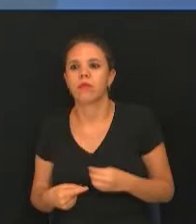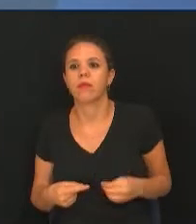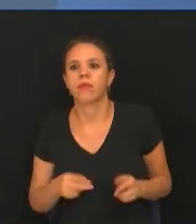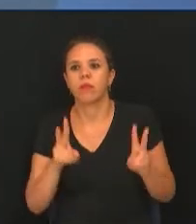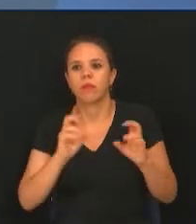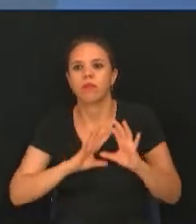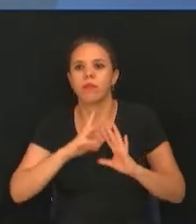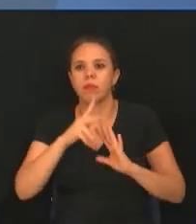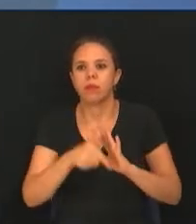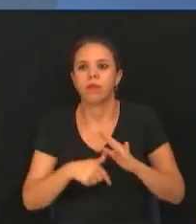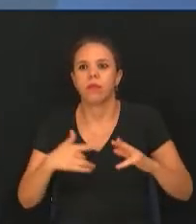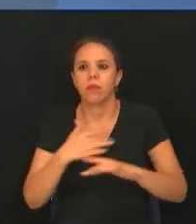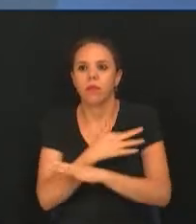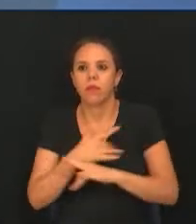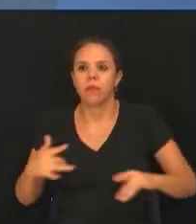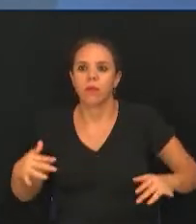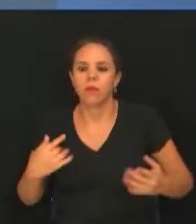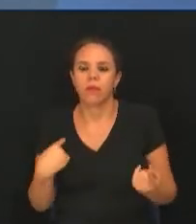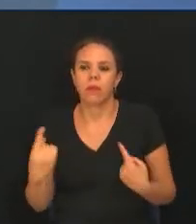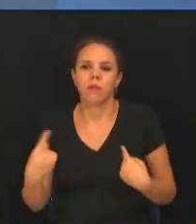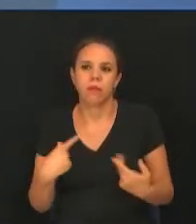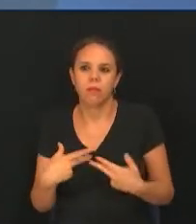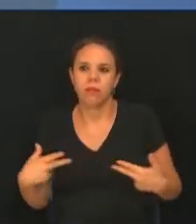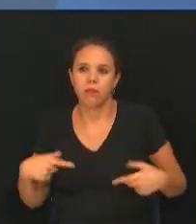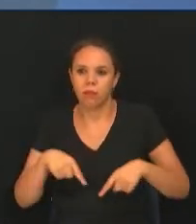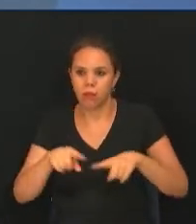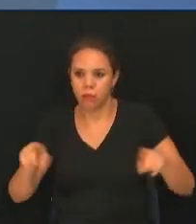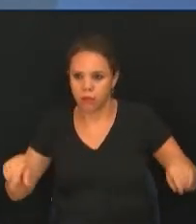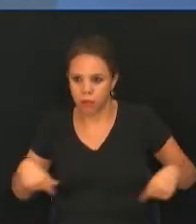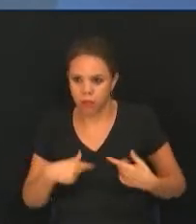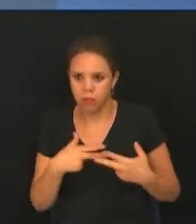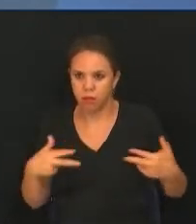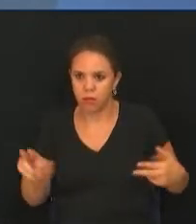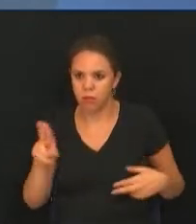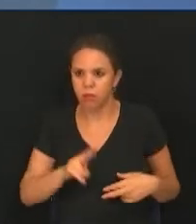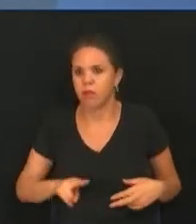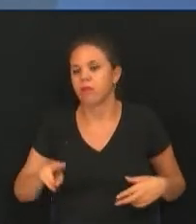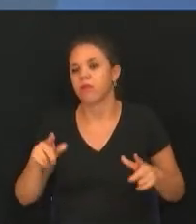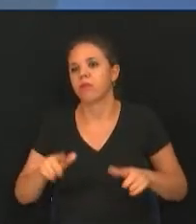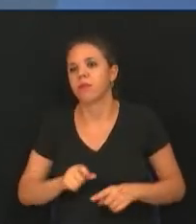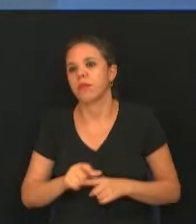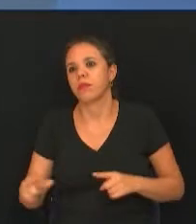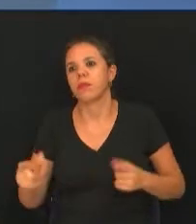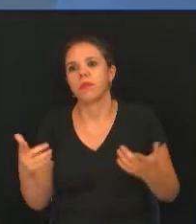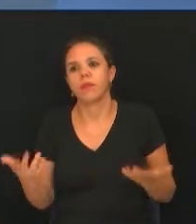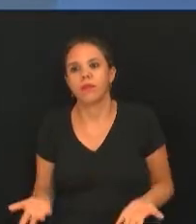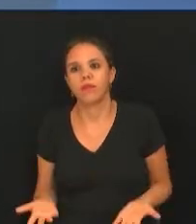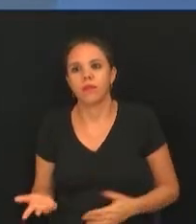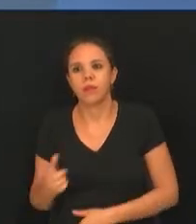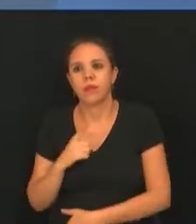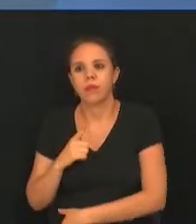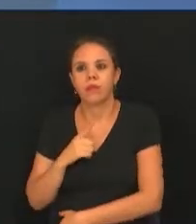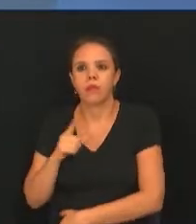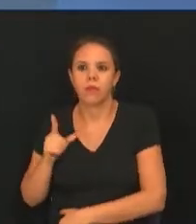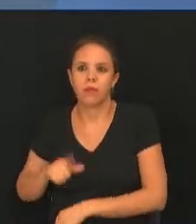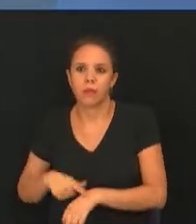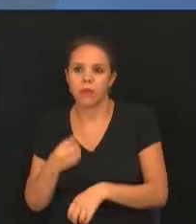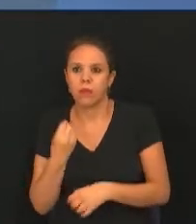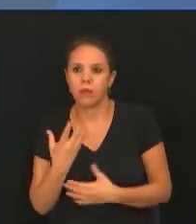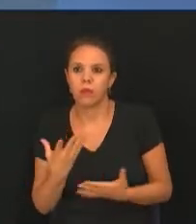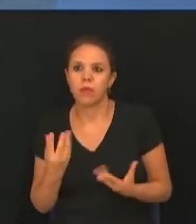ambiente, mobilidade urbana, zoneamento, uso e ocupação do solo, etc., a gente vai ter tempo bastante